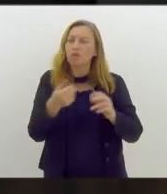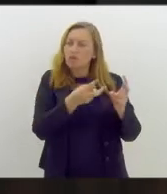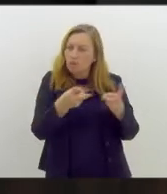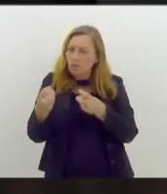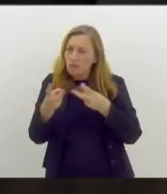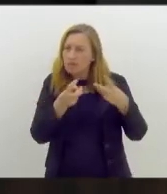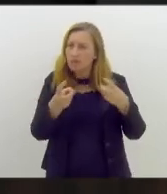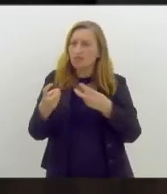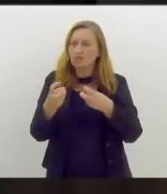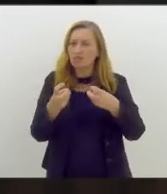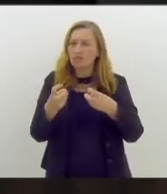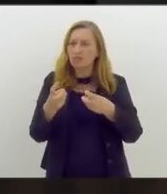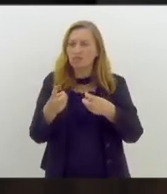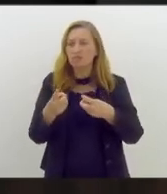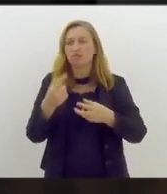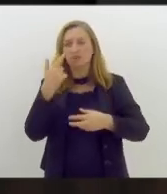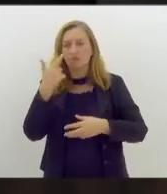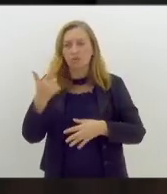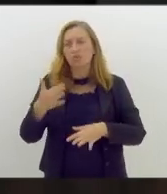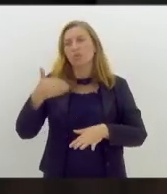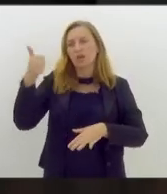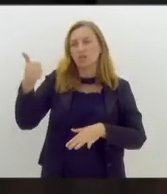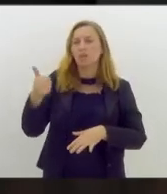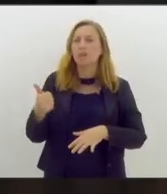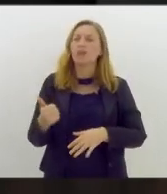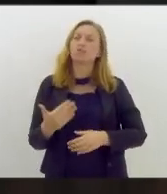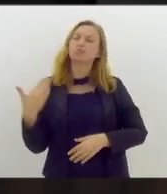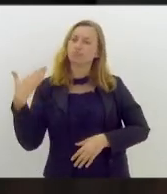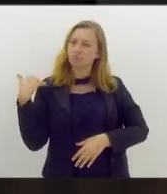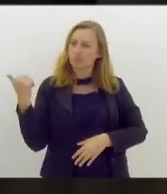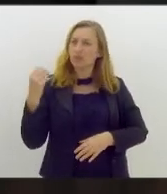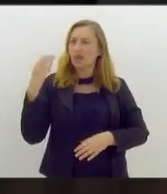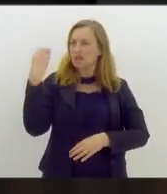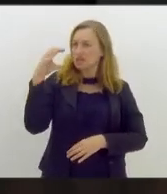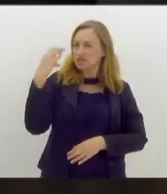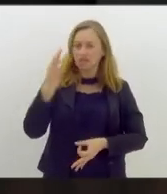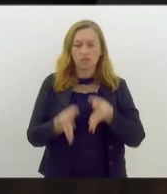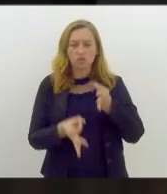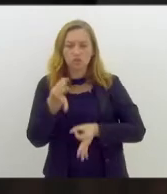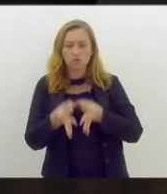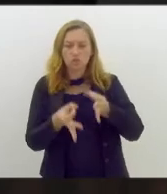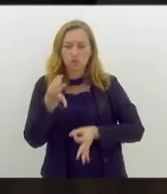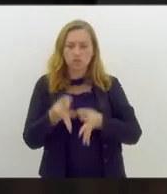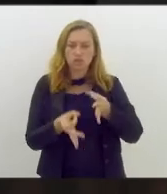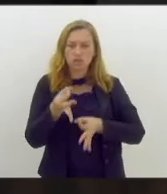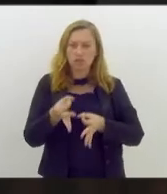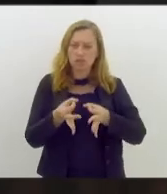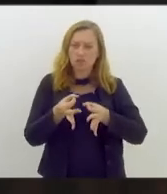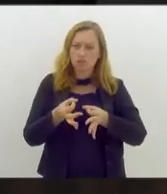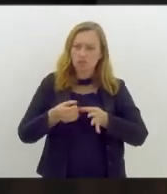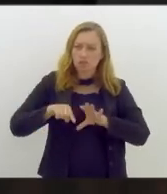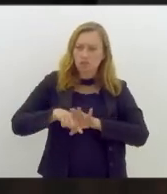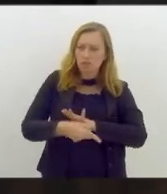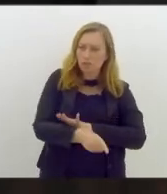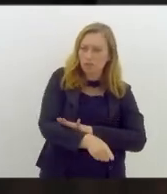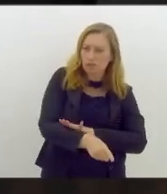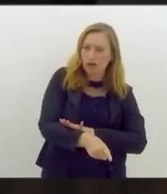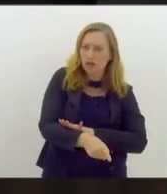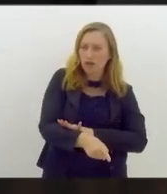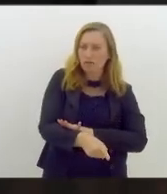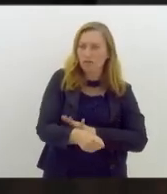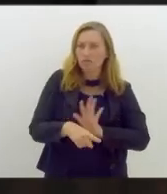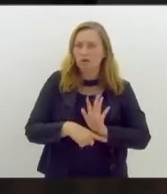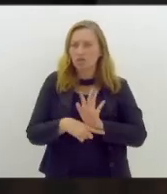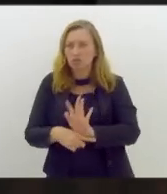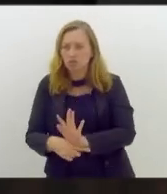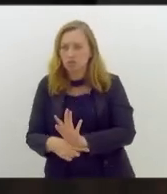e pontuada em sua obra. Por um lado, as ciências jurídicas se especializaram sem incorporar